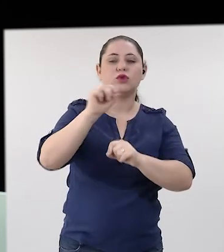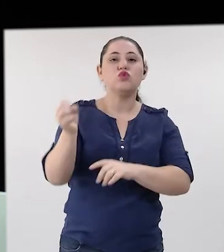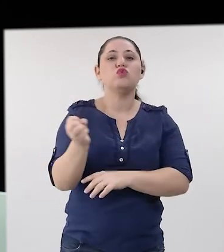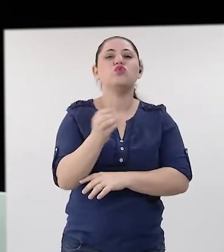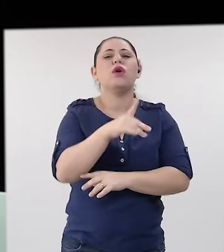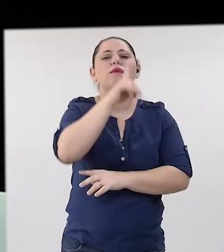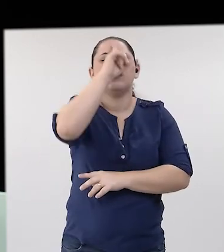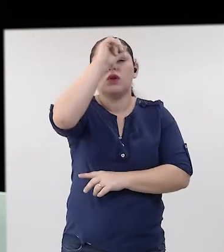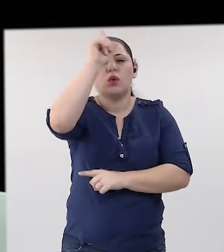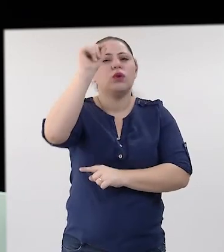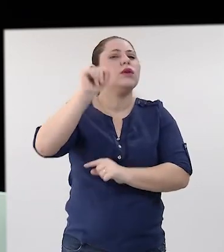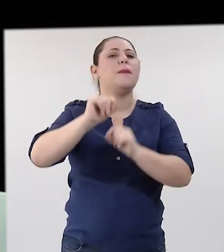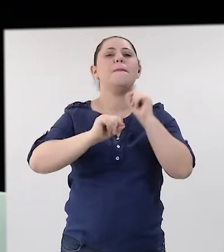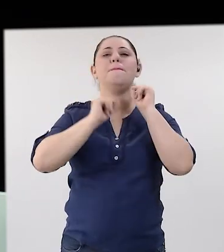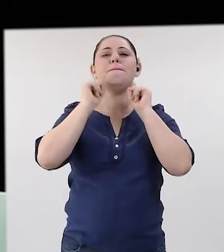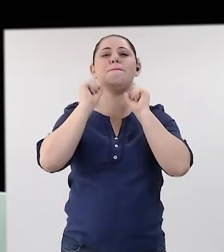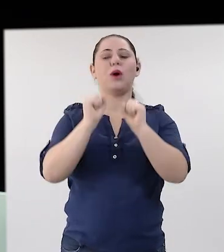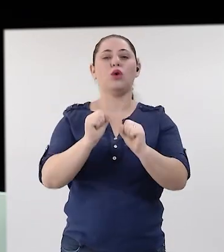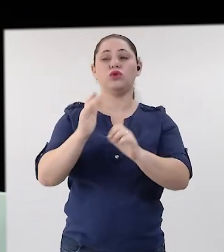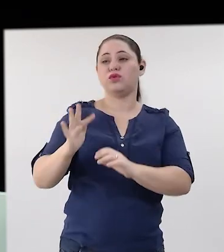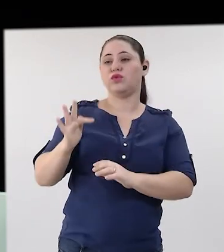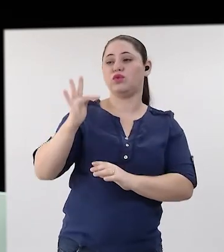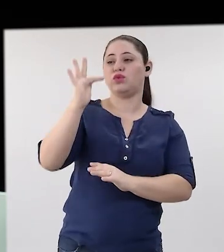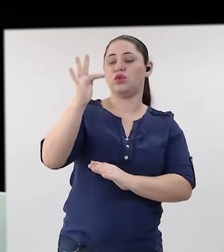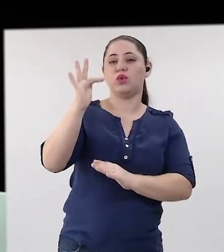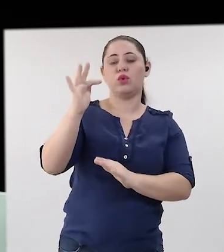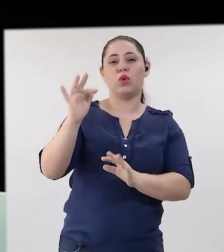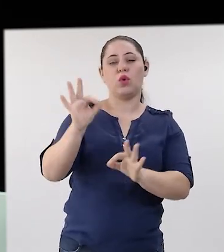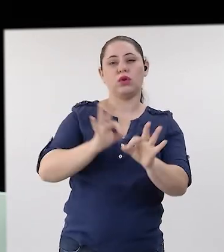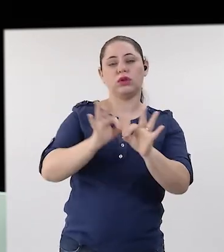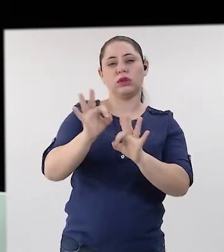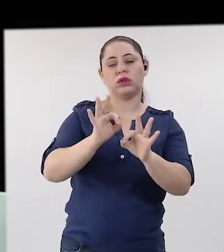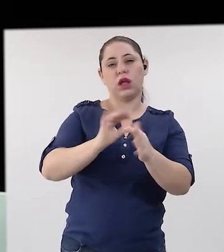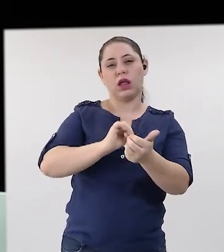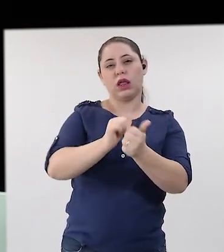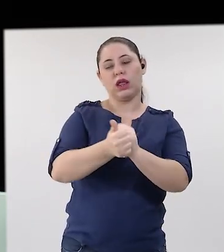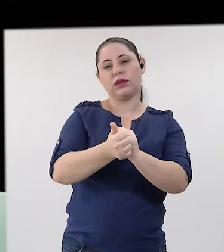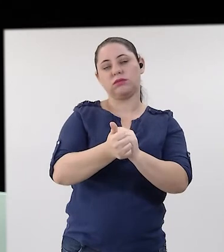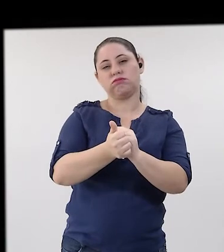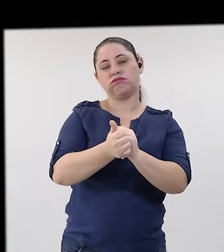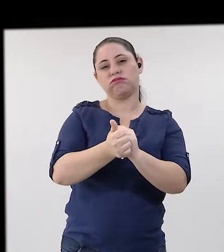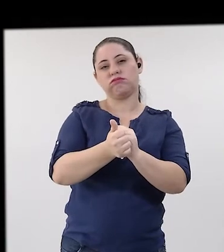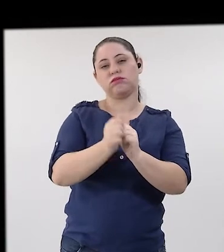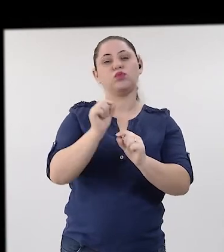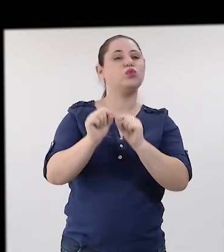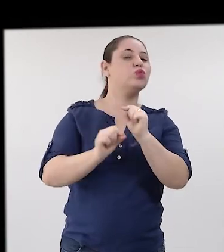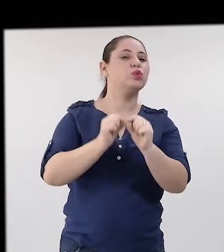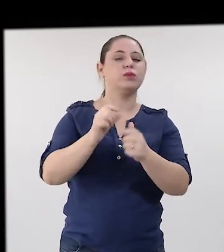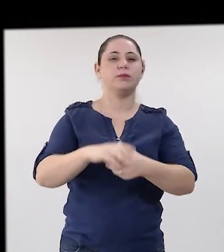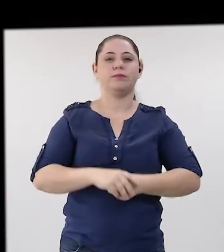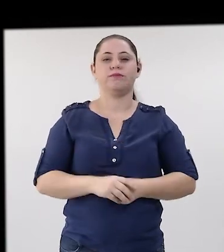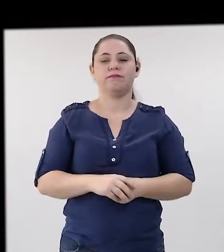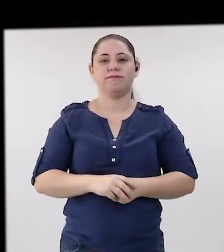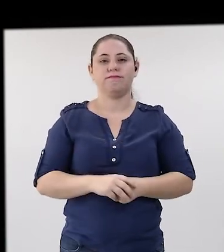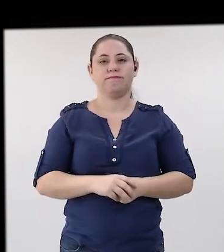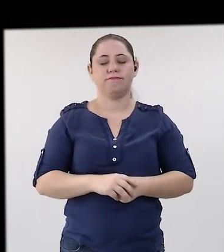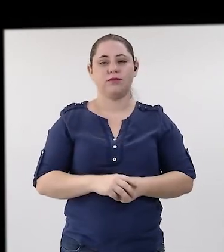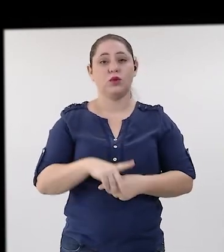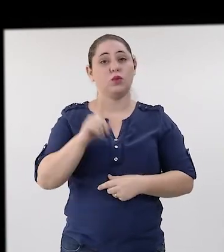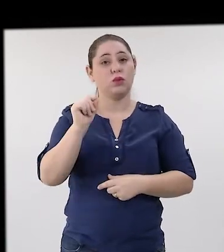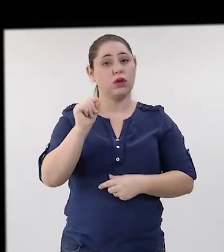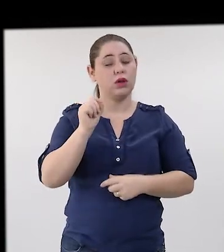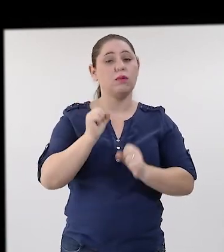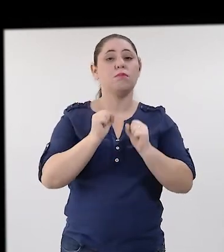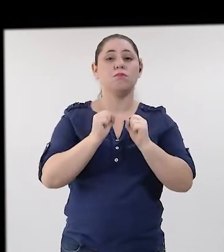Carlos, o que você acha que ainda é possível produzir no futuro quando a gente fala de gamificação? Eu acho que